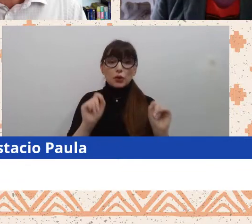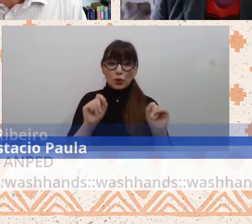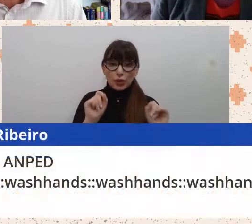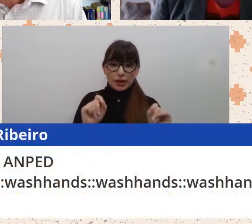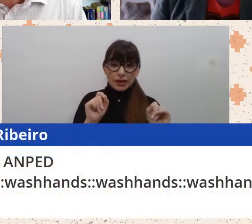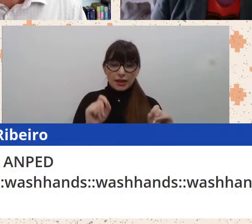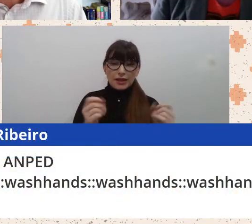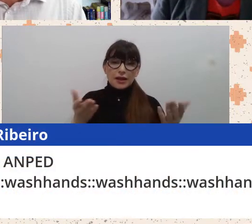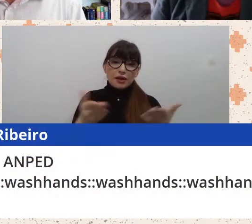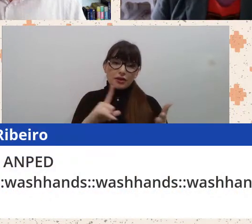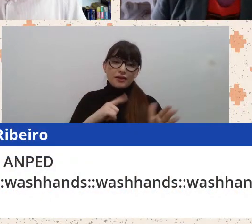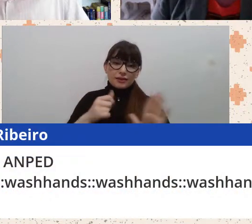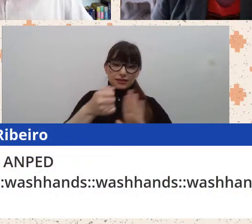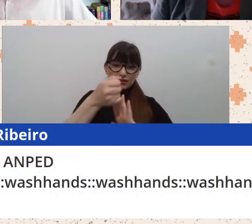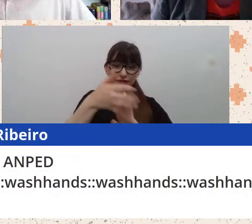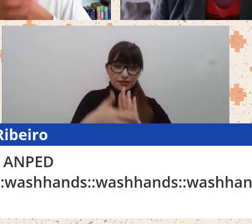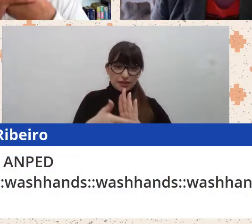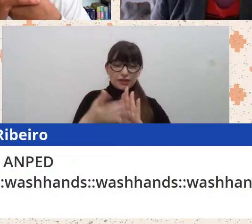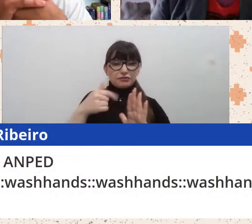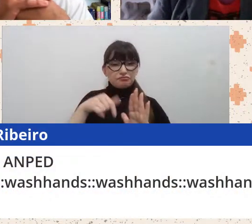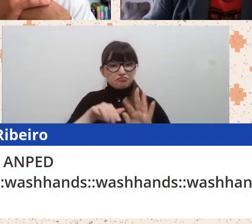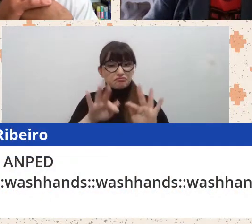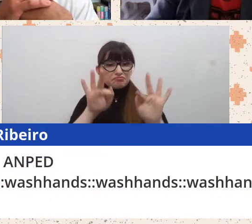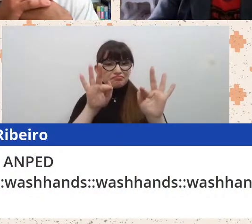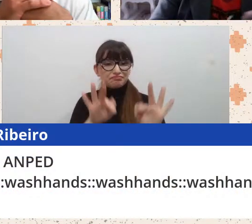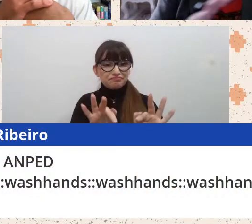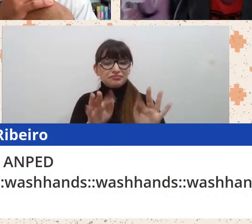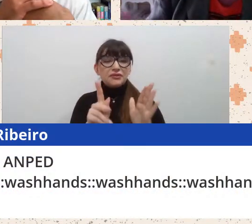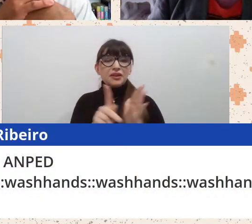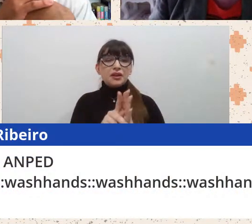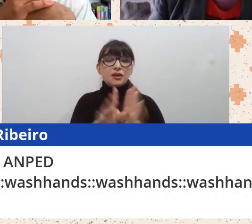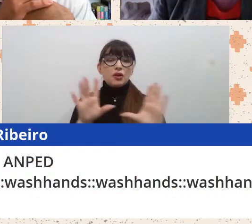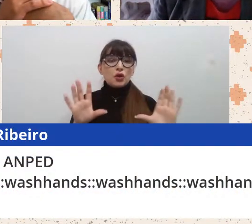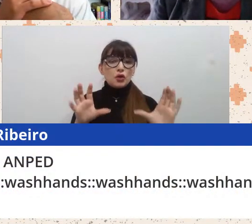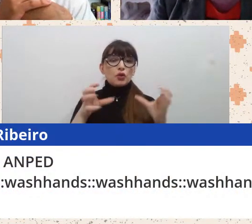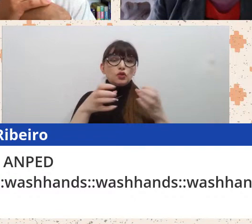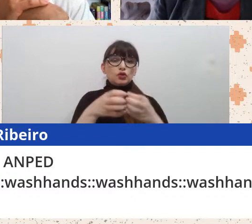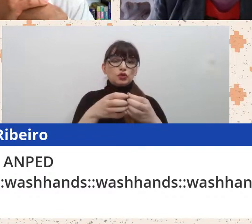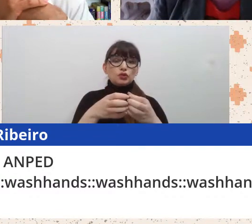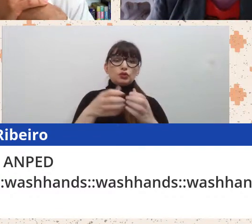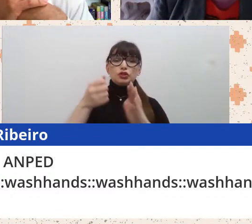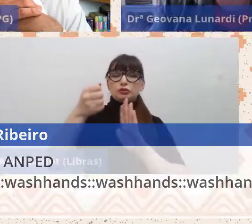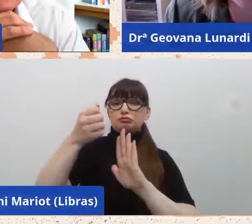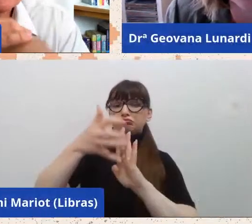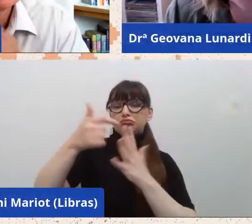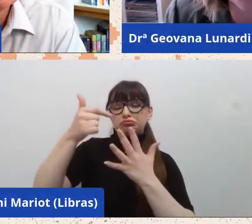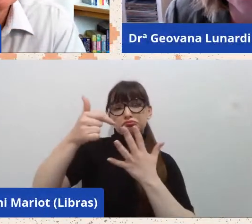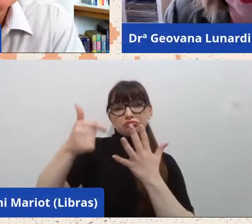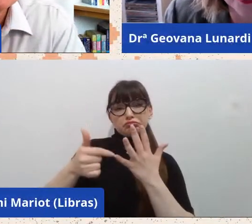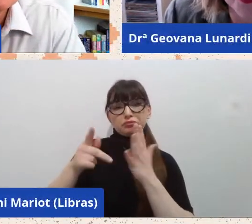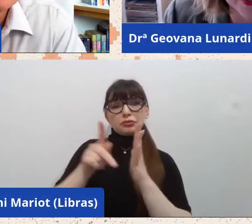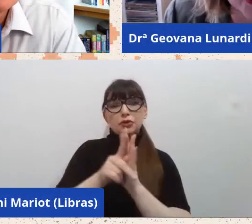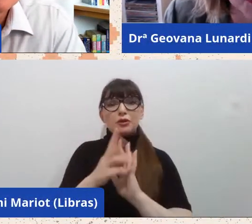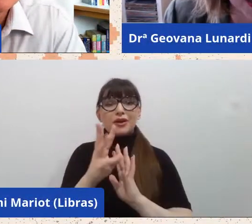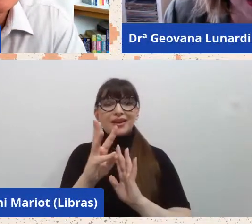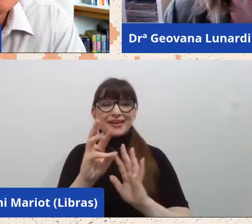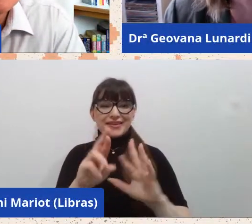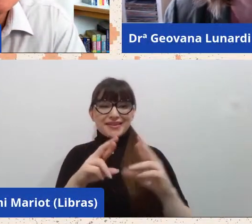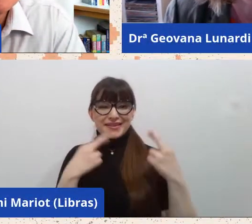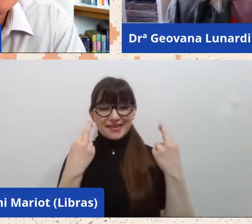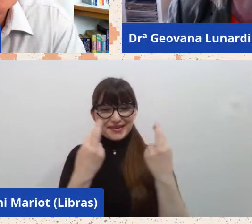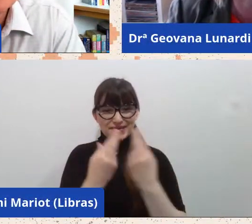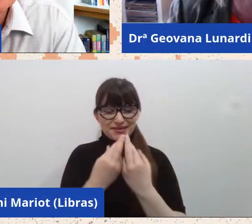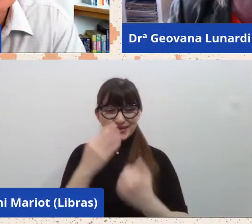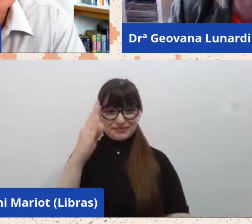essa atividade a gente encerra um conjunto de ações vinculadas à 40ª